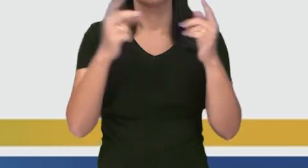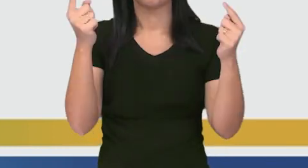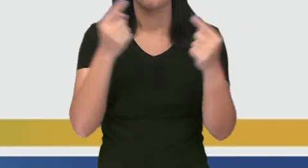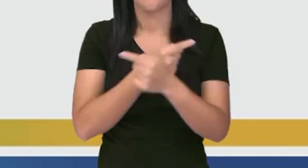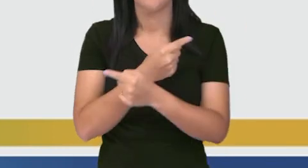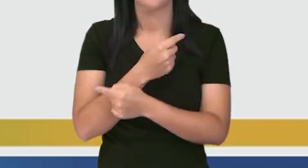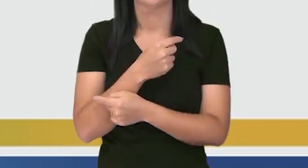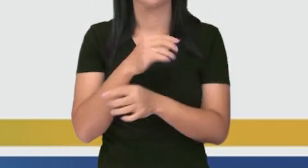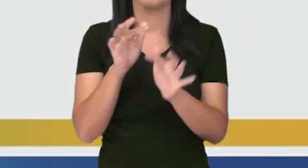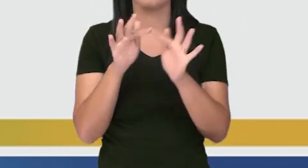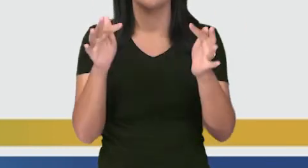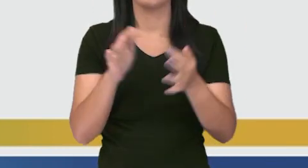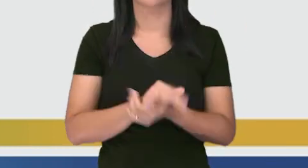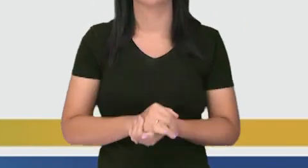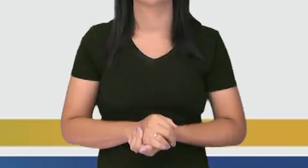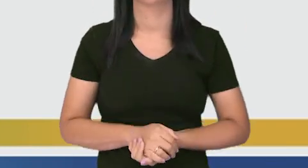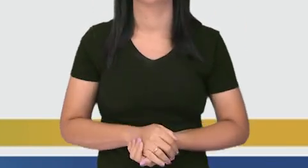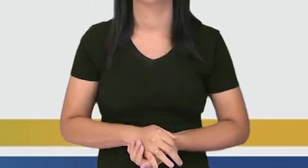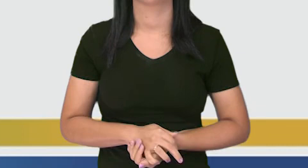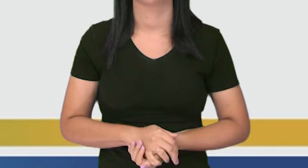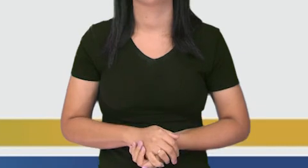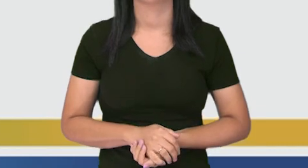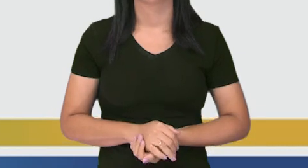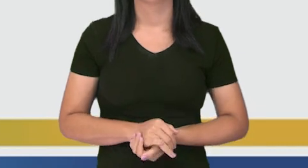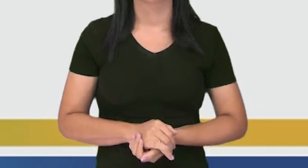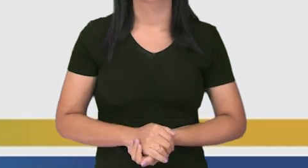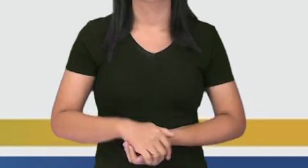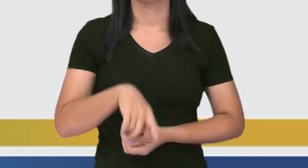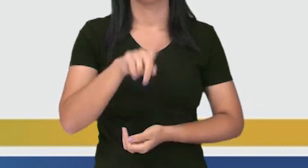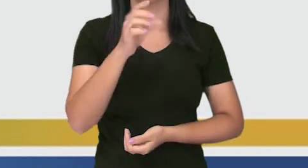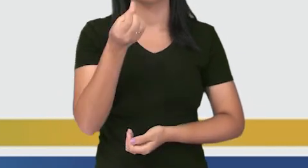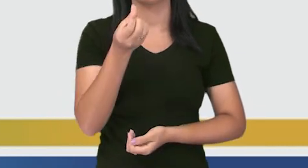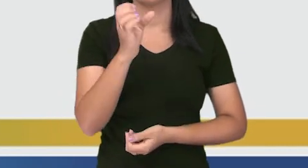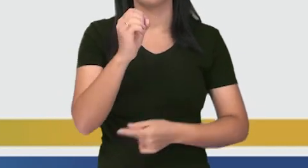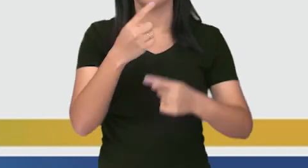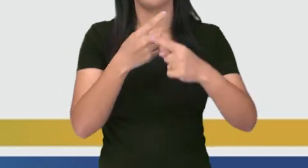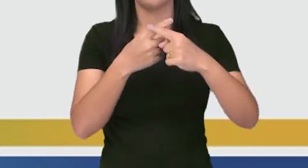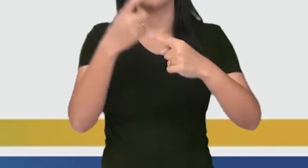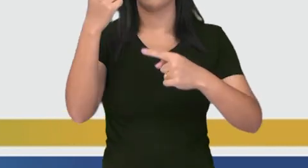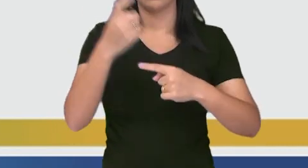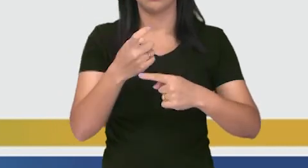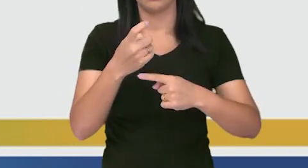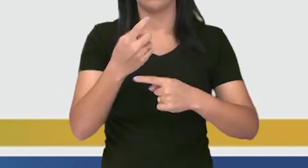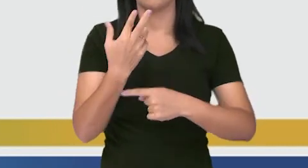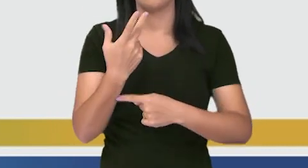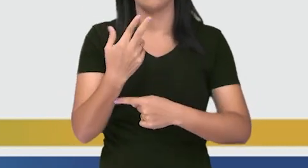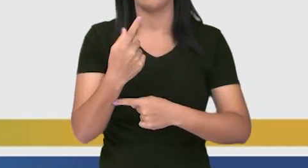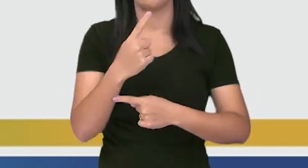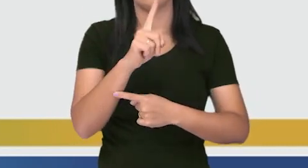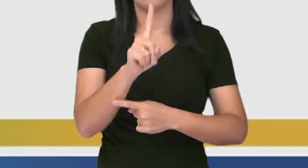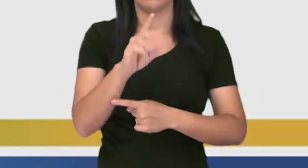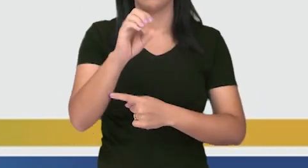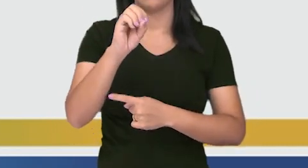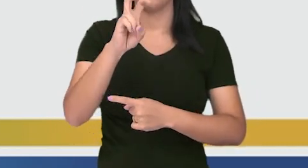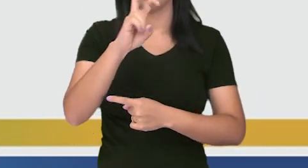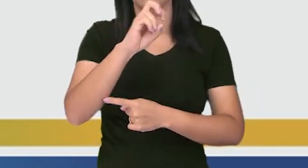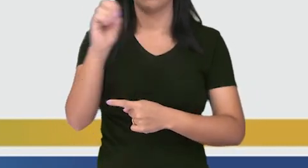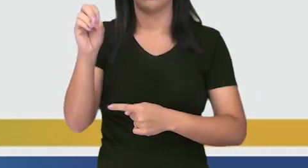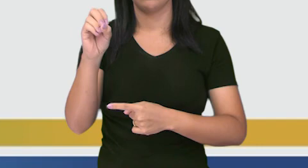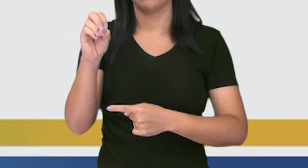simples multiplicando o meio pelos extremos 160 vezes x =